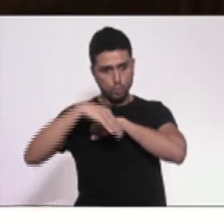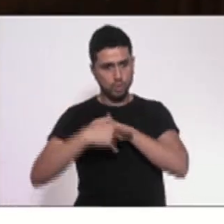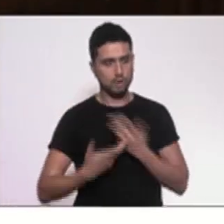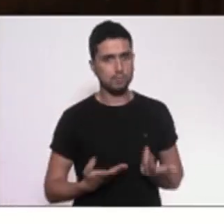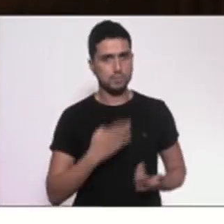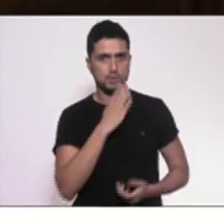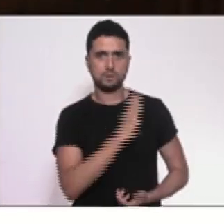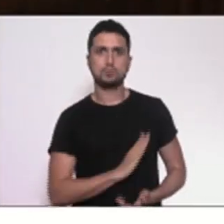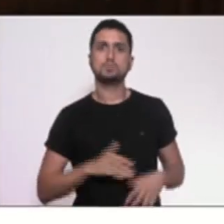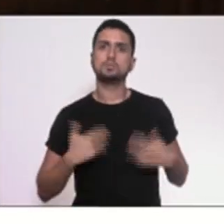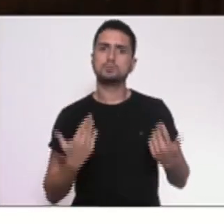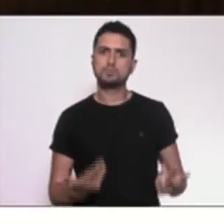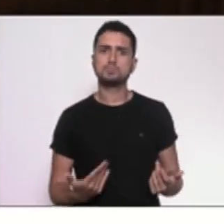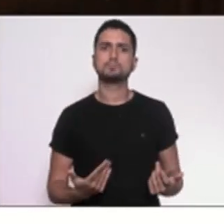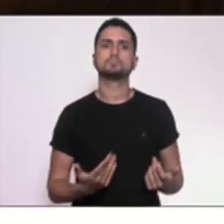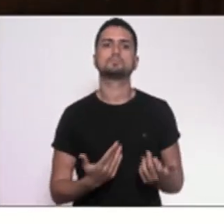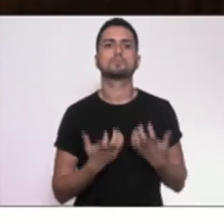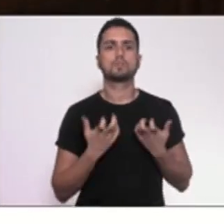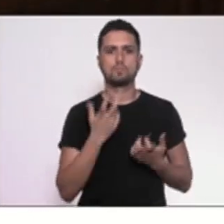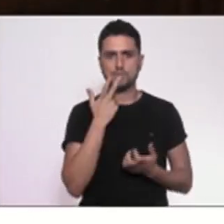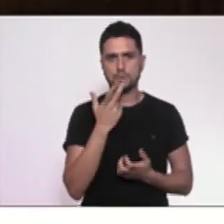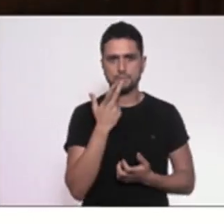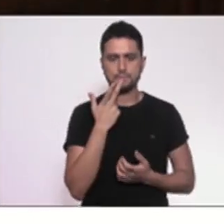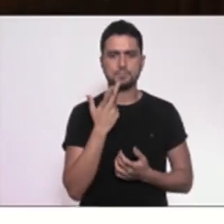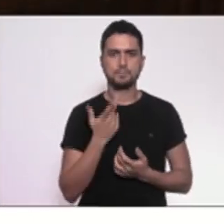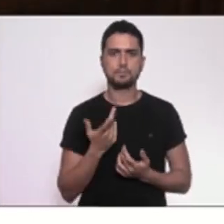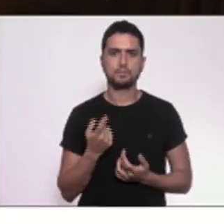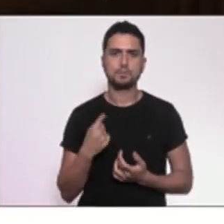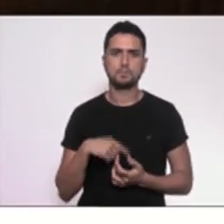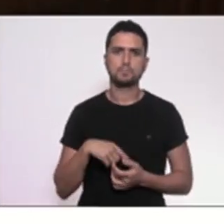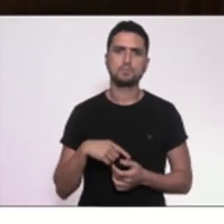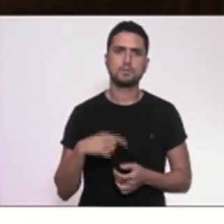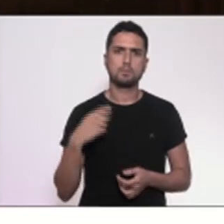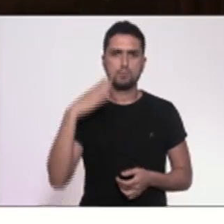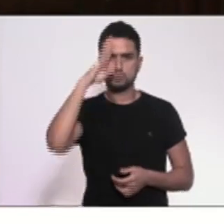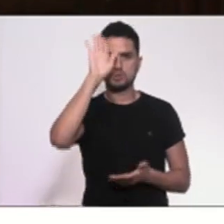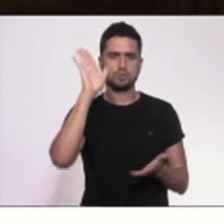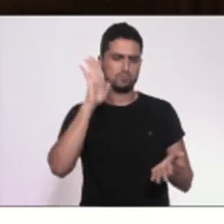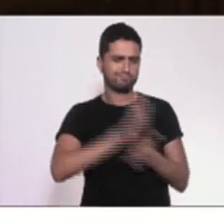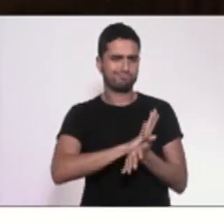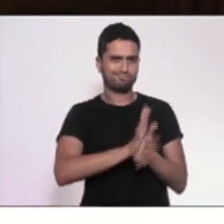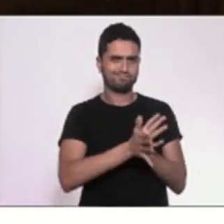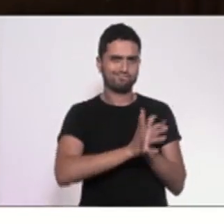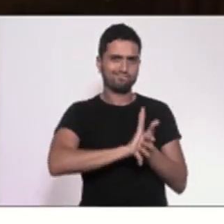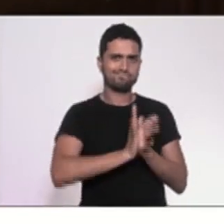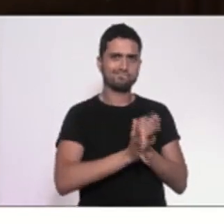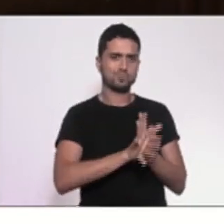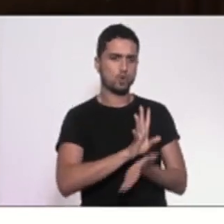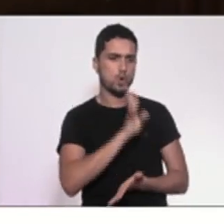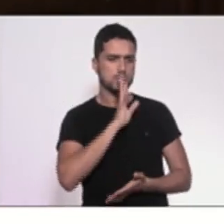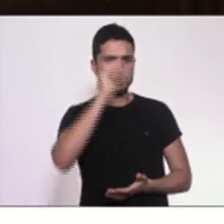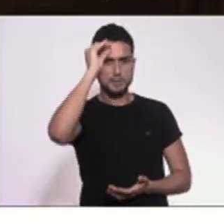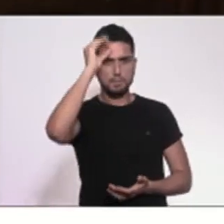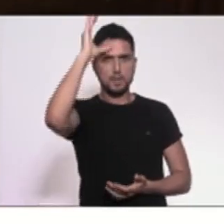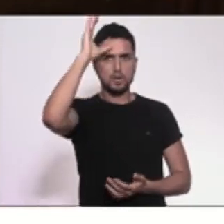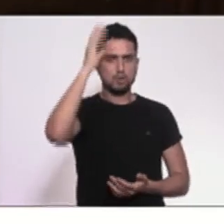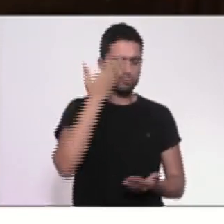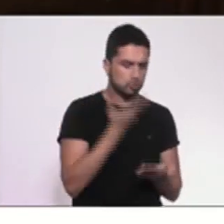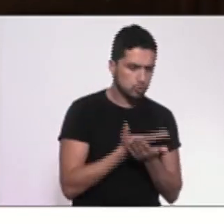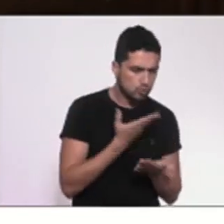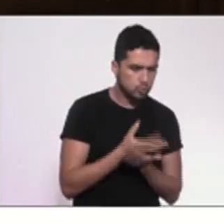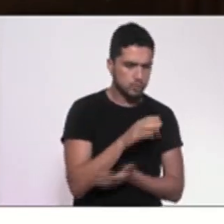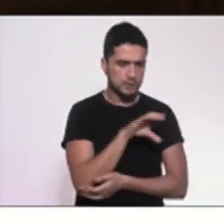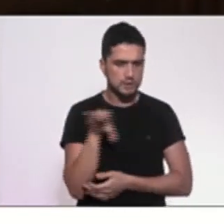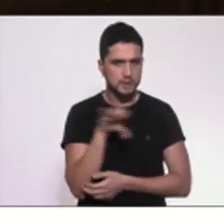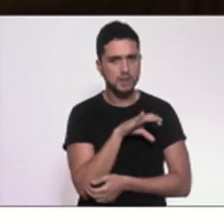destacar o ataque ao conhecimento que a gente está vivenciando como parte desse cenário tenebroso e obscurantista que